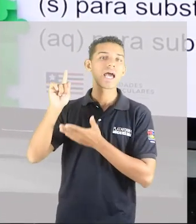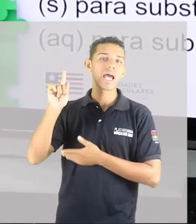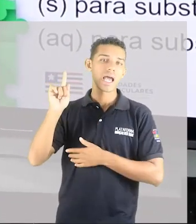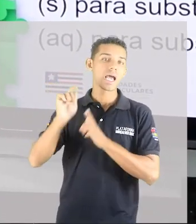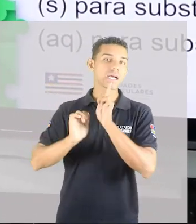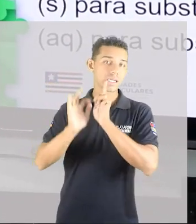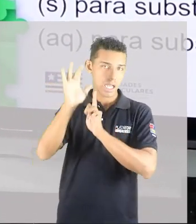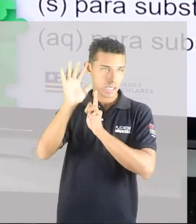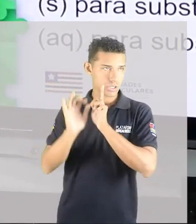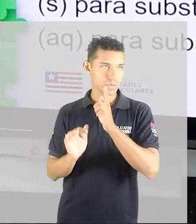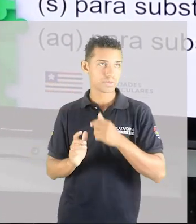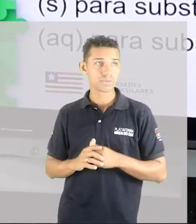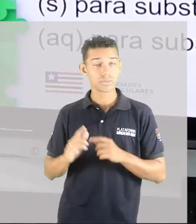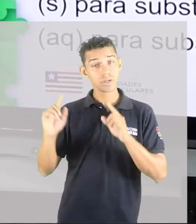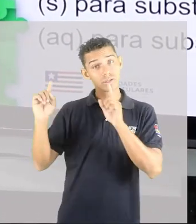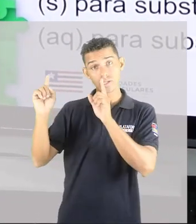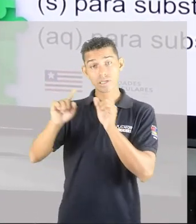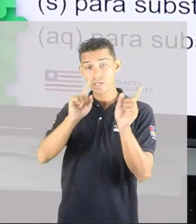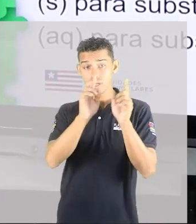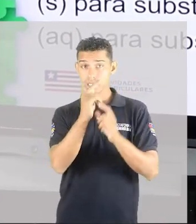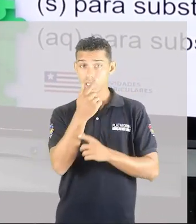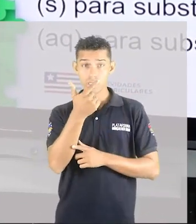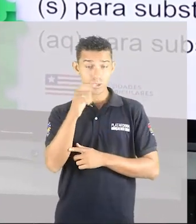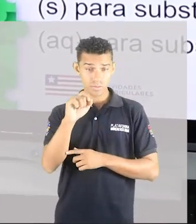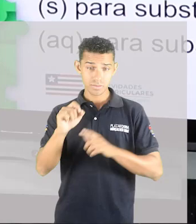Eu estou dizendo que essa substância bem aqui ela é líquida.